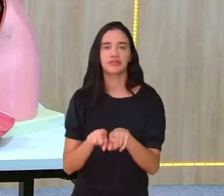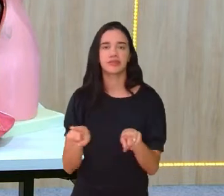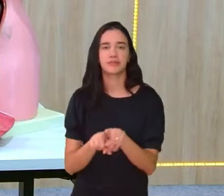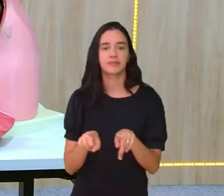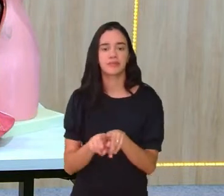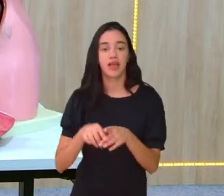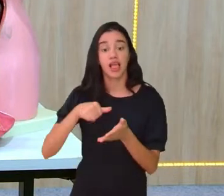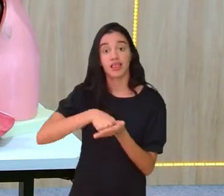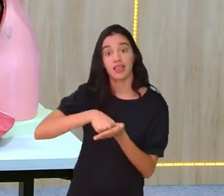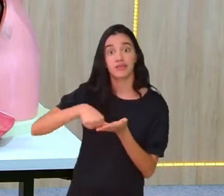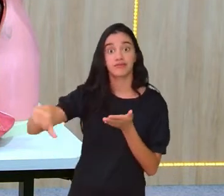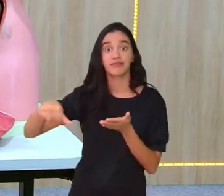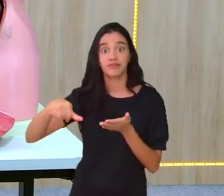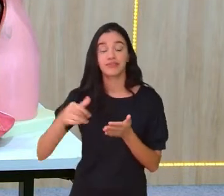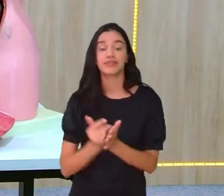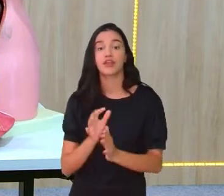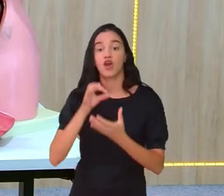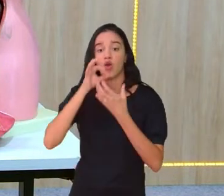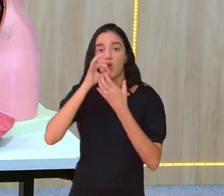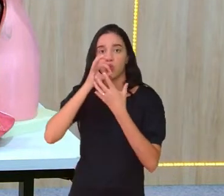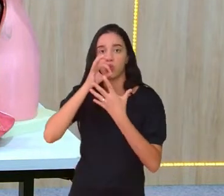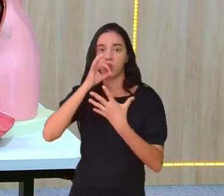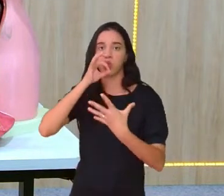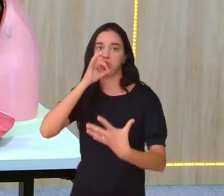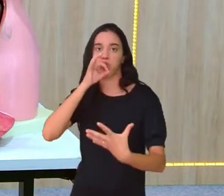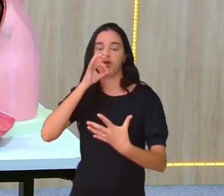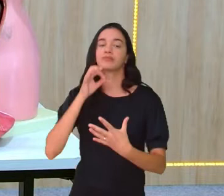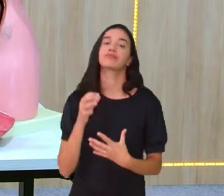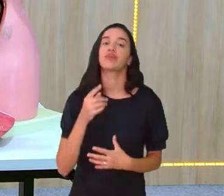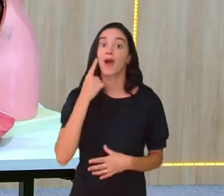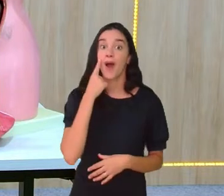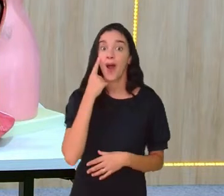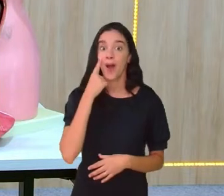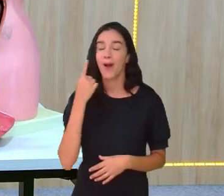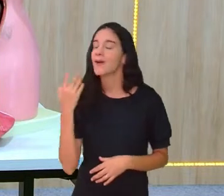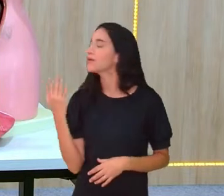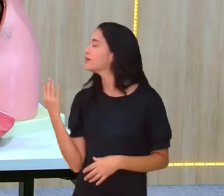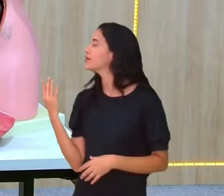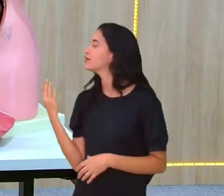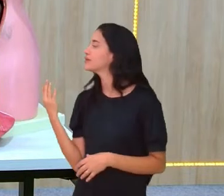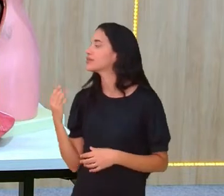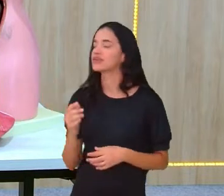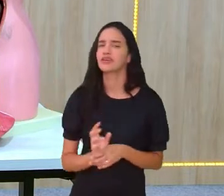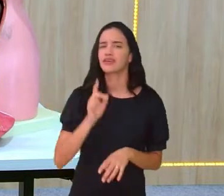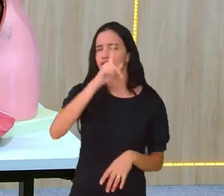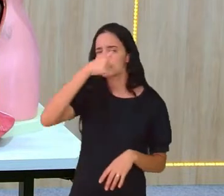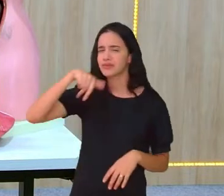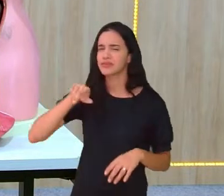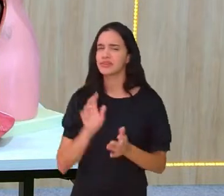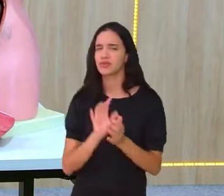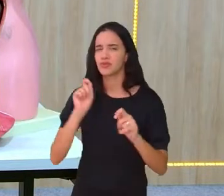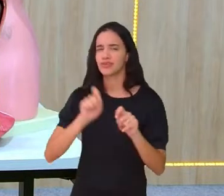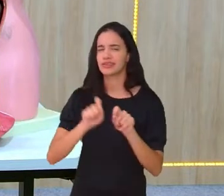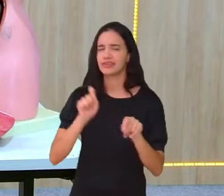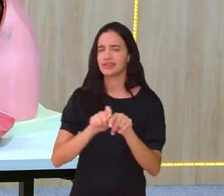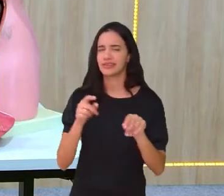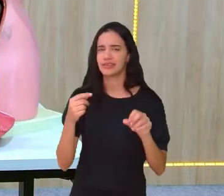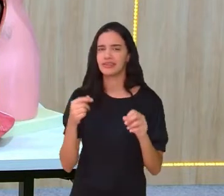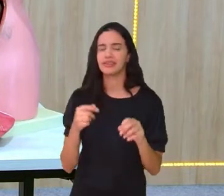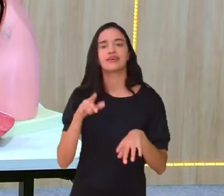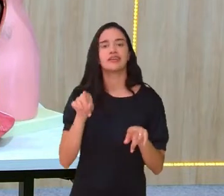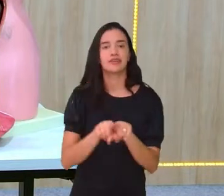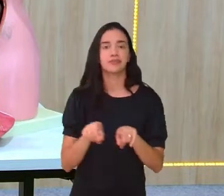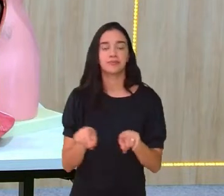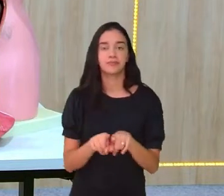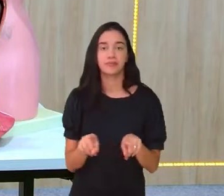fita e bola de sopro. Olha o que foi que eu construí e que vocês vão construir também. Então, eu peguei a